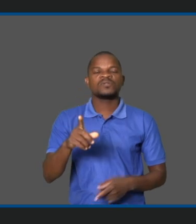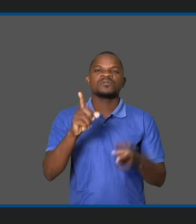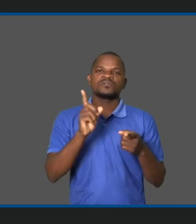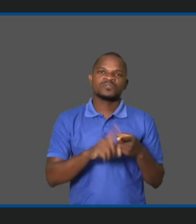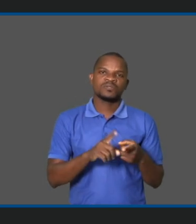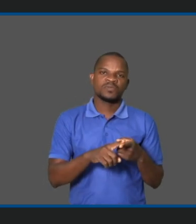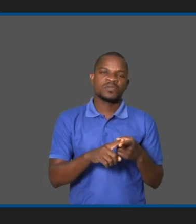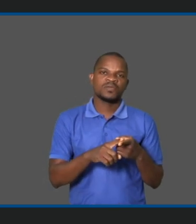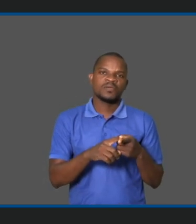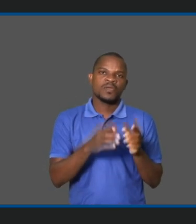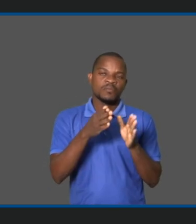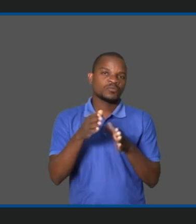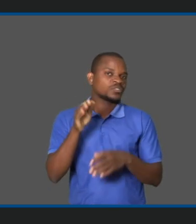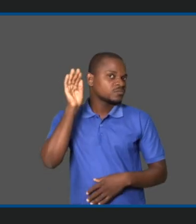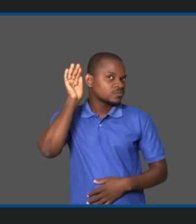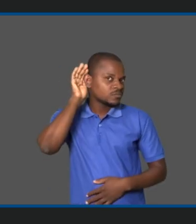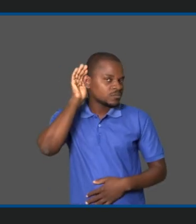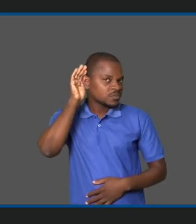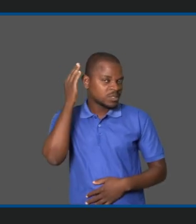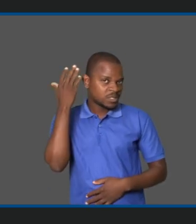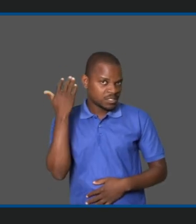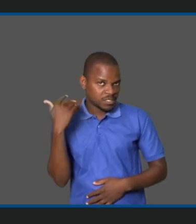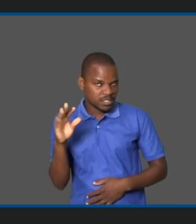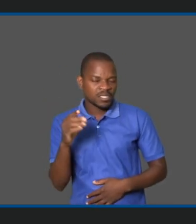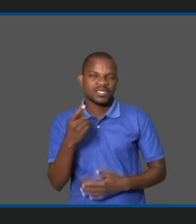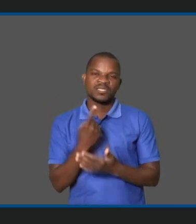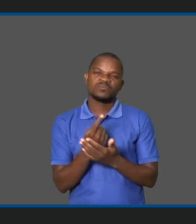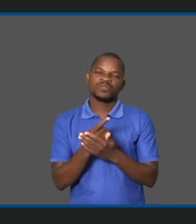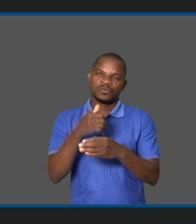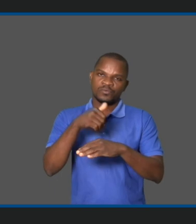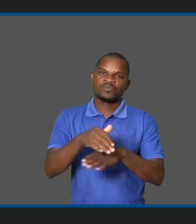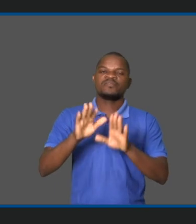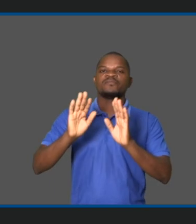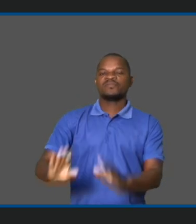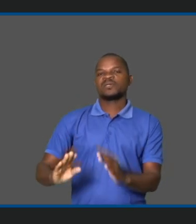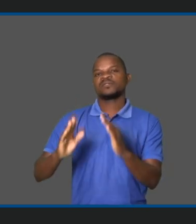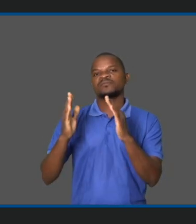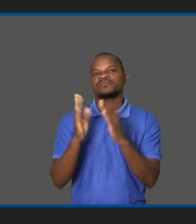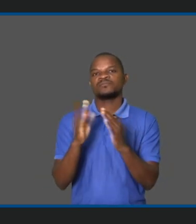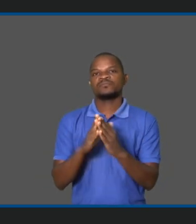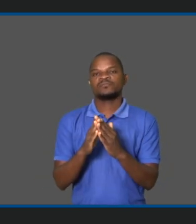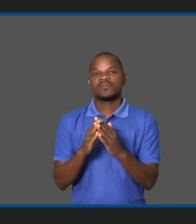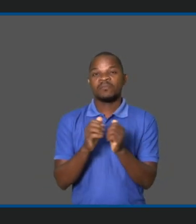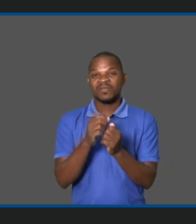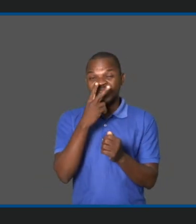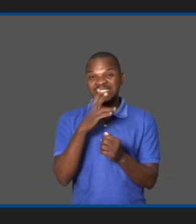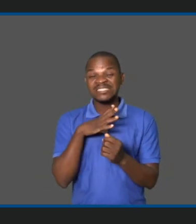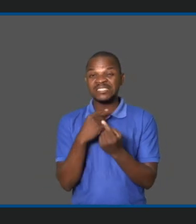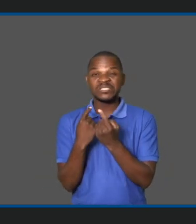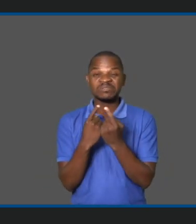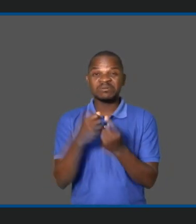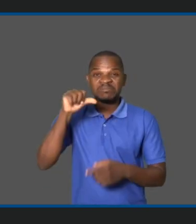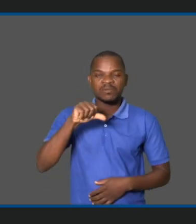para se manter em casa, sair na extrema necessidade mesmo, mas pedirmos também à sociedade